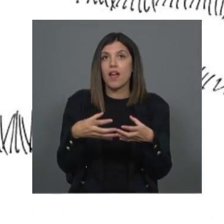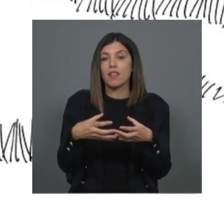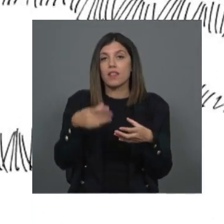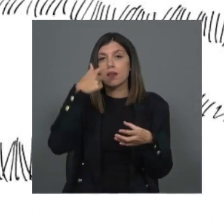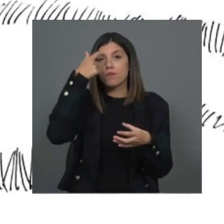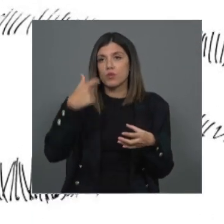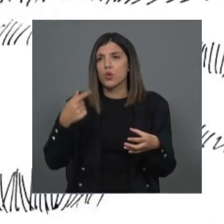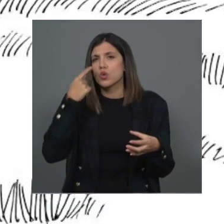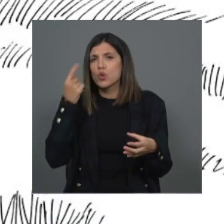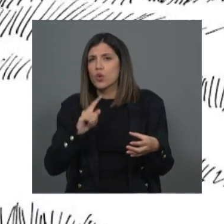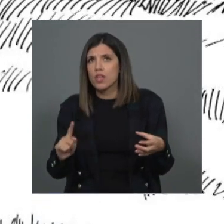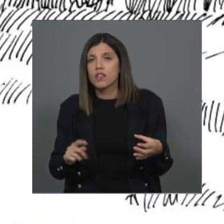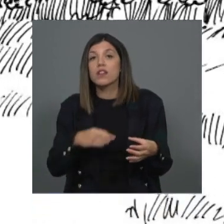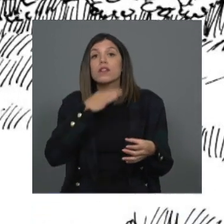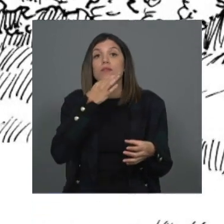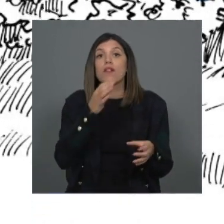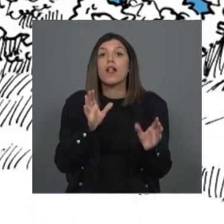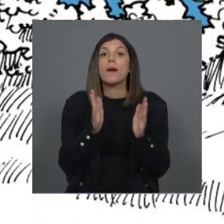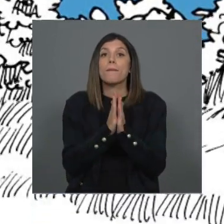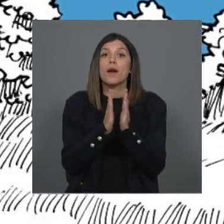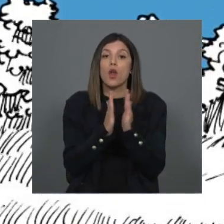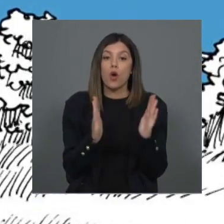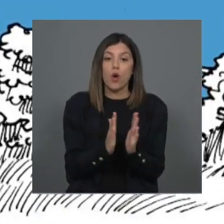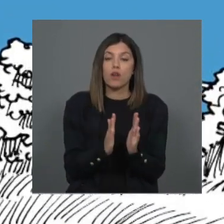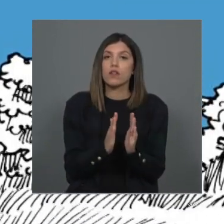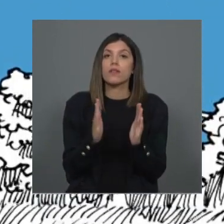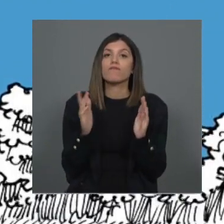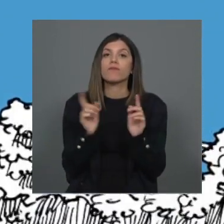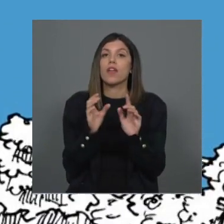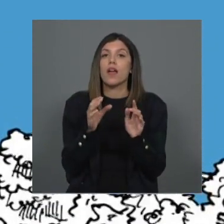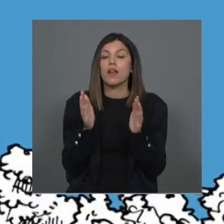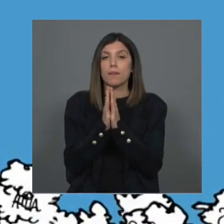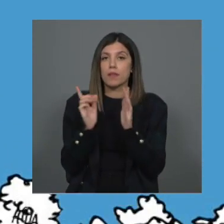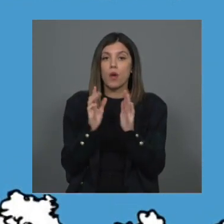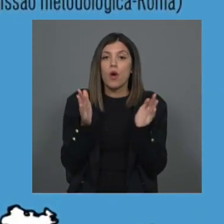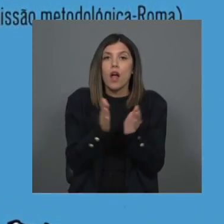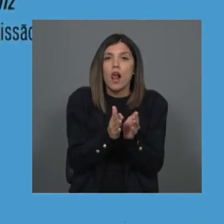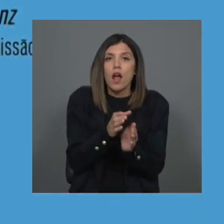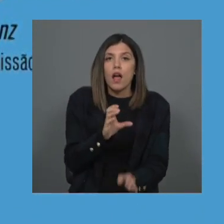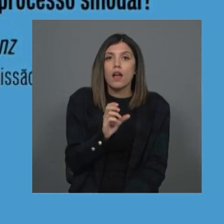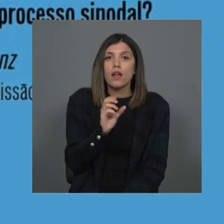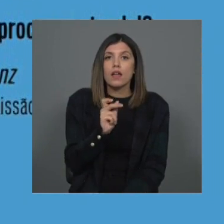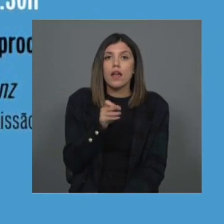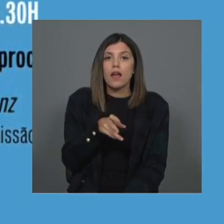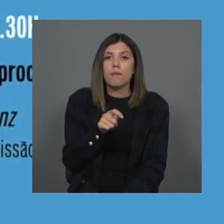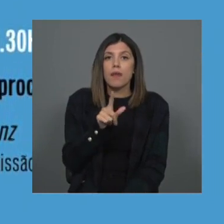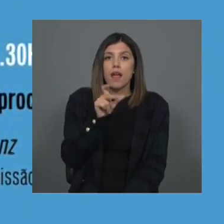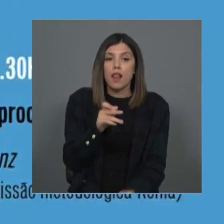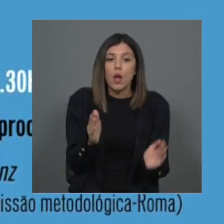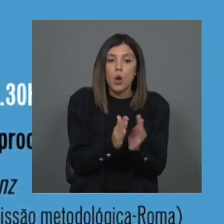possa não conhecer, estamos a falar não de uma paróquia, mas de uma capela que existe perto do Largo do Rato, por isso Capela do Rato, não é? Em